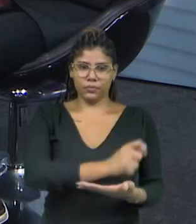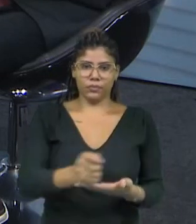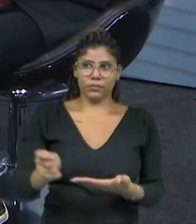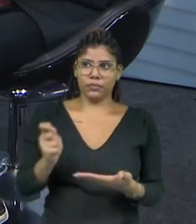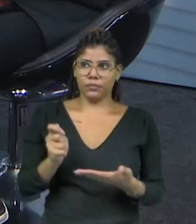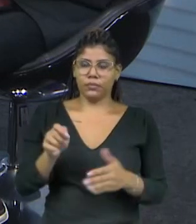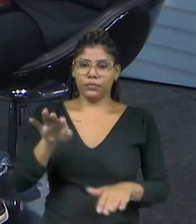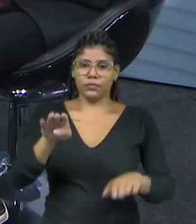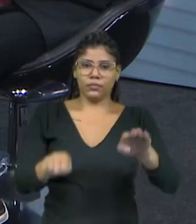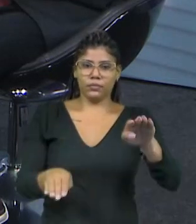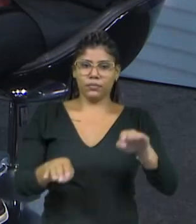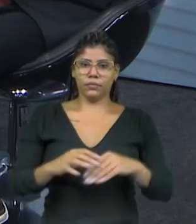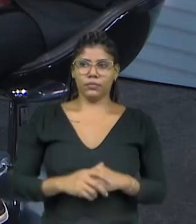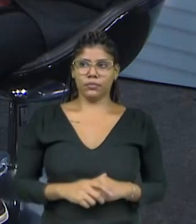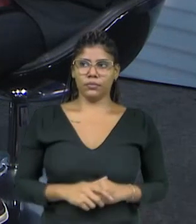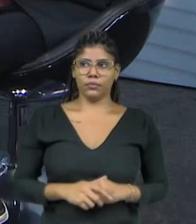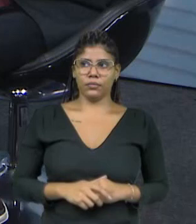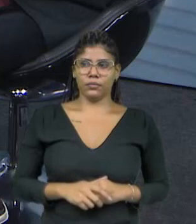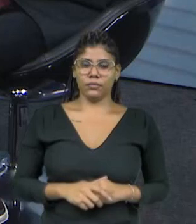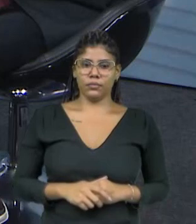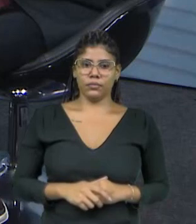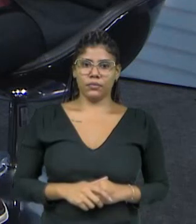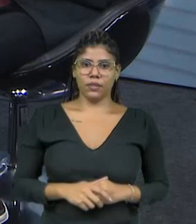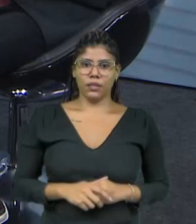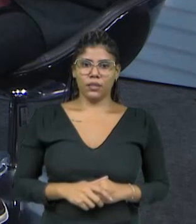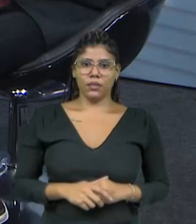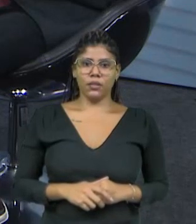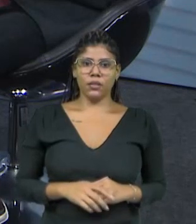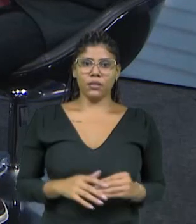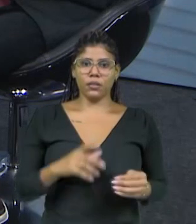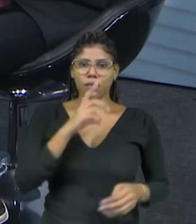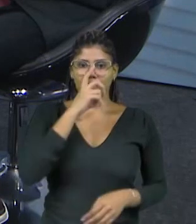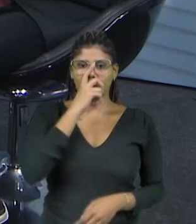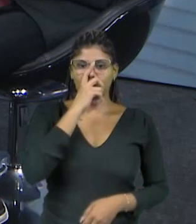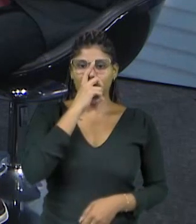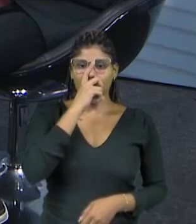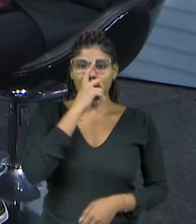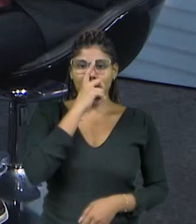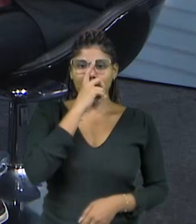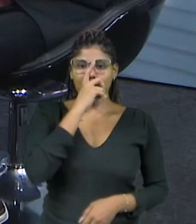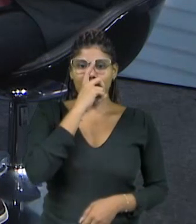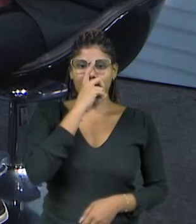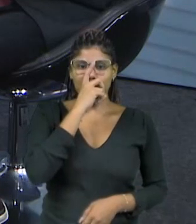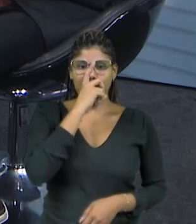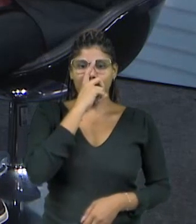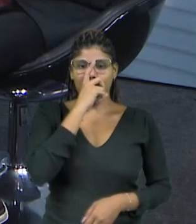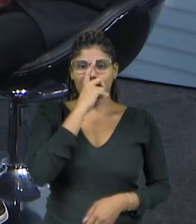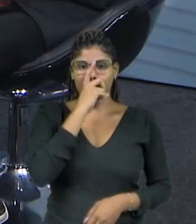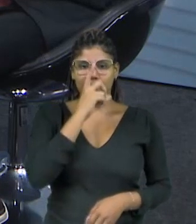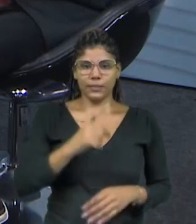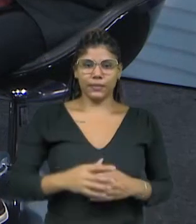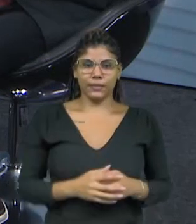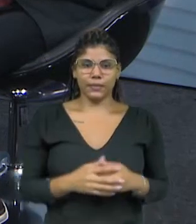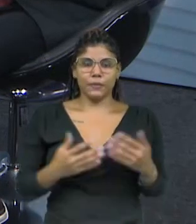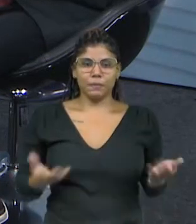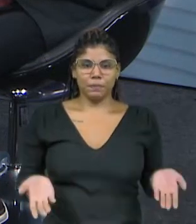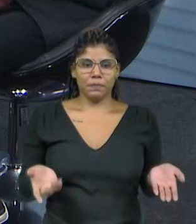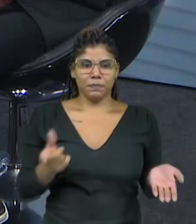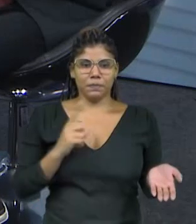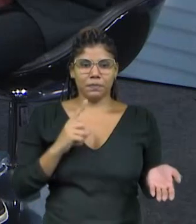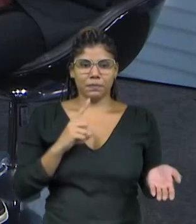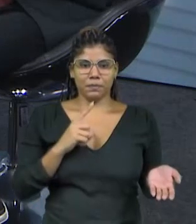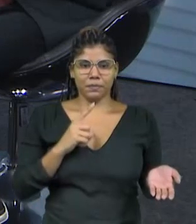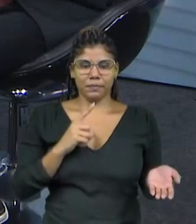O Júlio mencionou aqui... Uma das coisas que a gente tem que mais trabalhar é para que a gente aumente a base. Né? Você pode ver